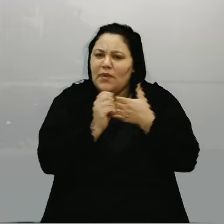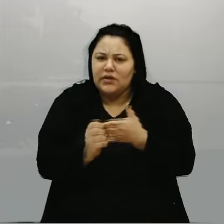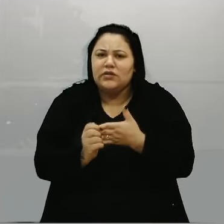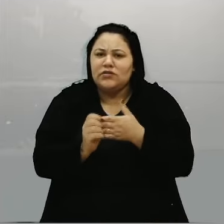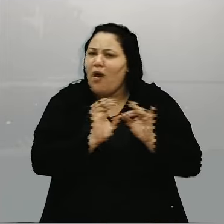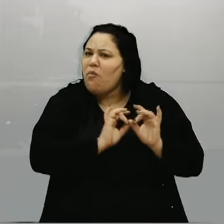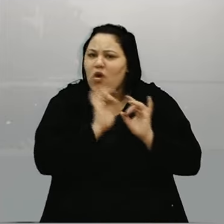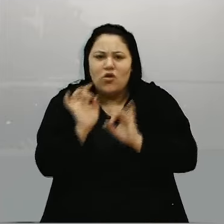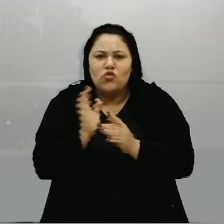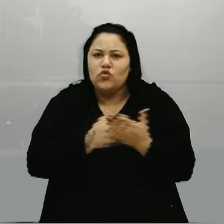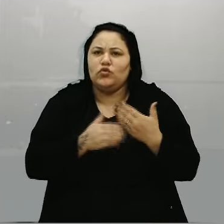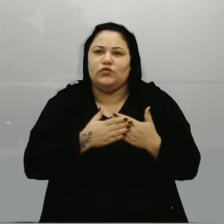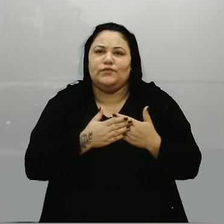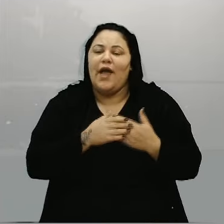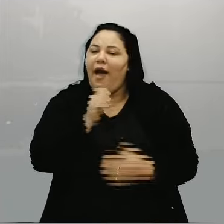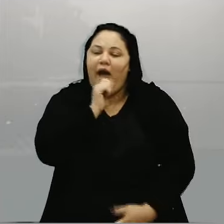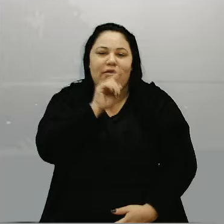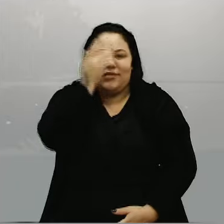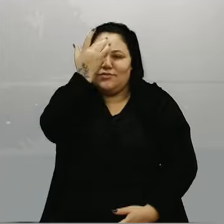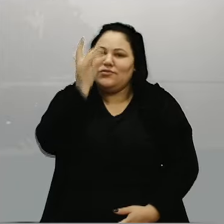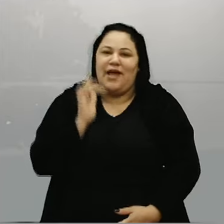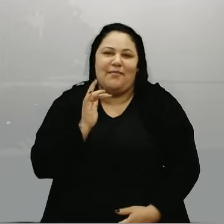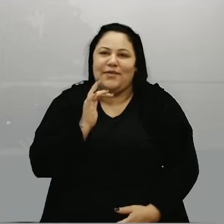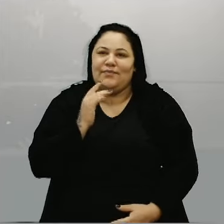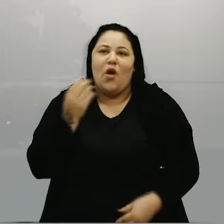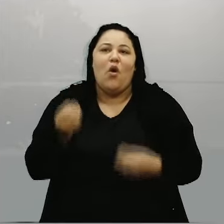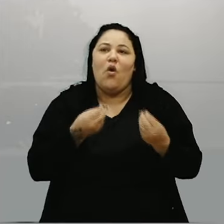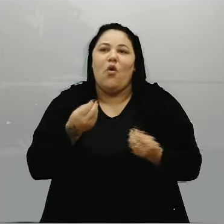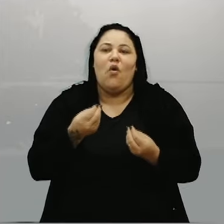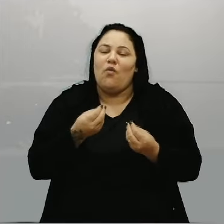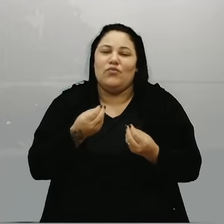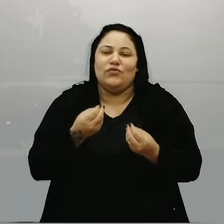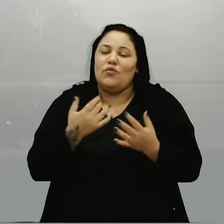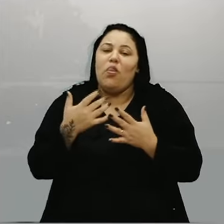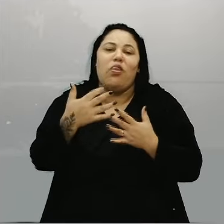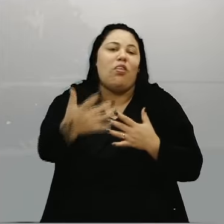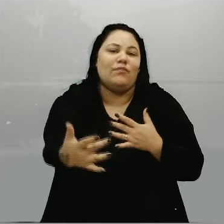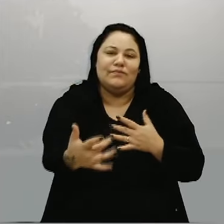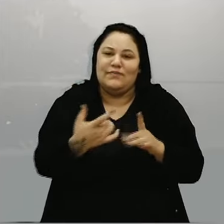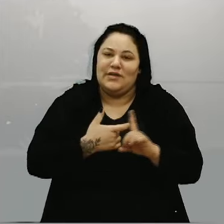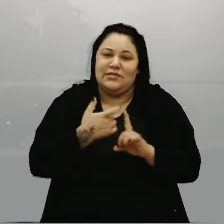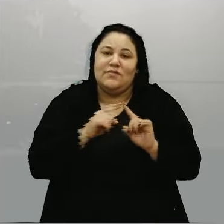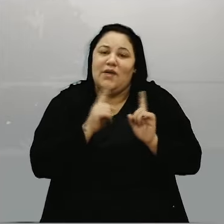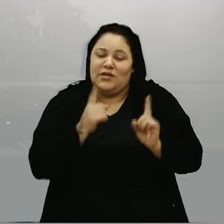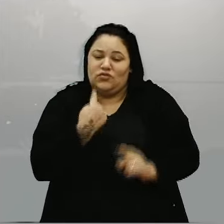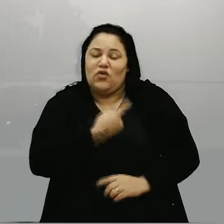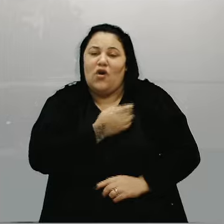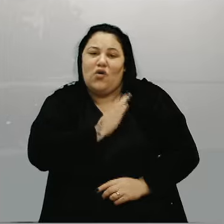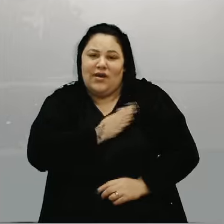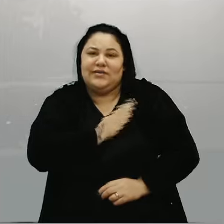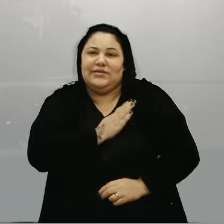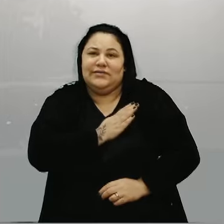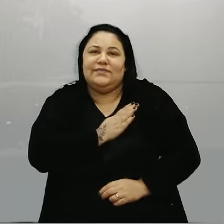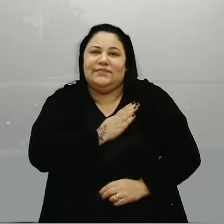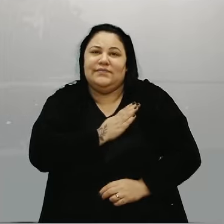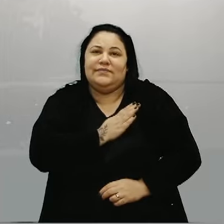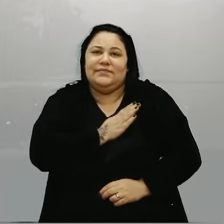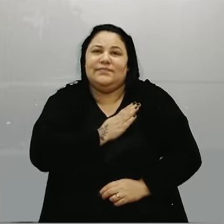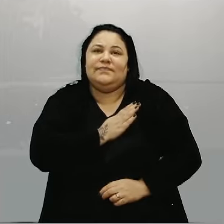Nós não sabemos como vai ser os próximos dias os próximos meses mas o nosso coração tem sido um coração de